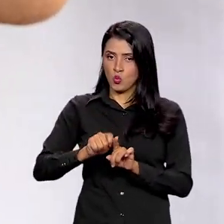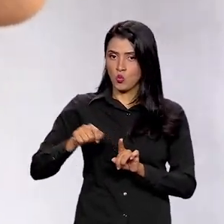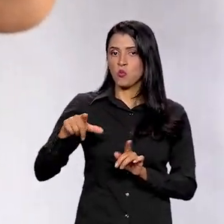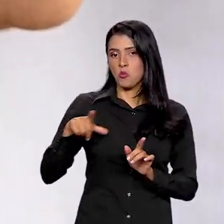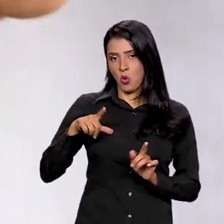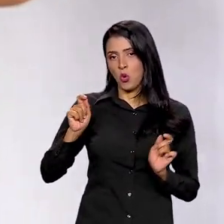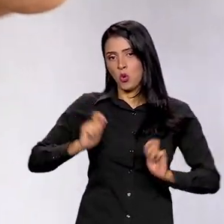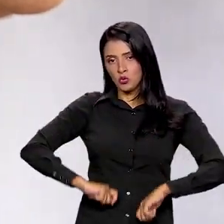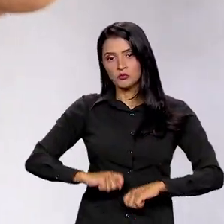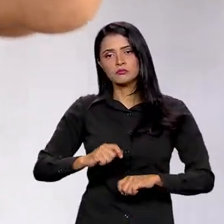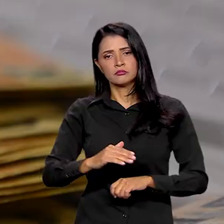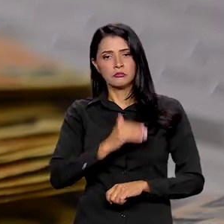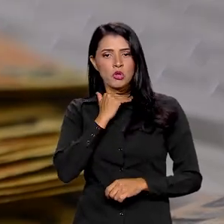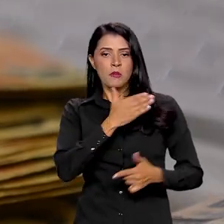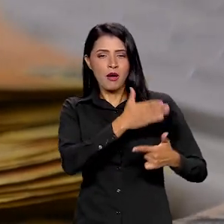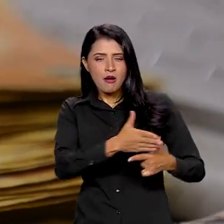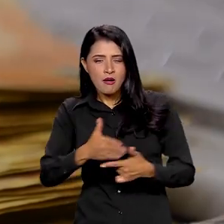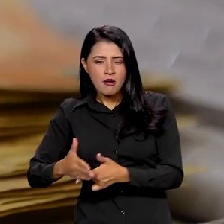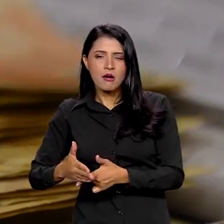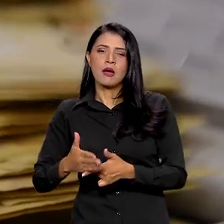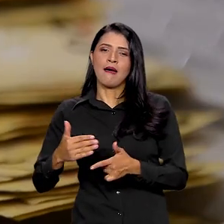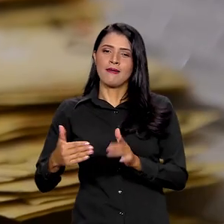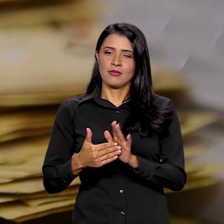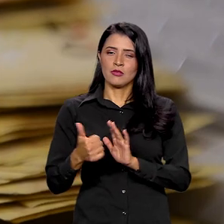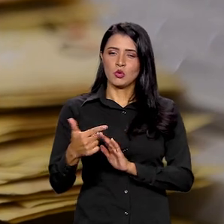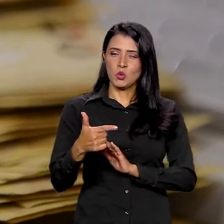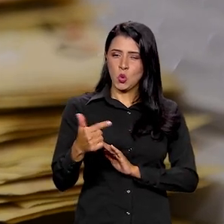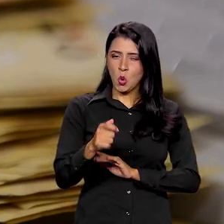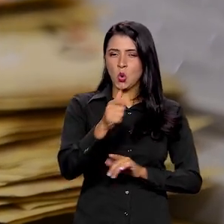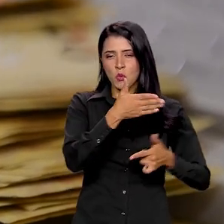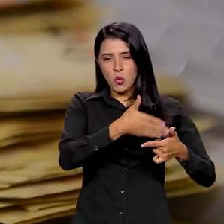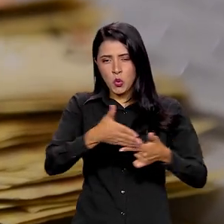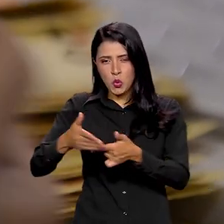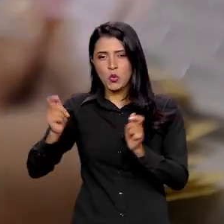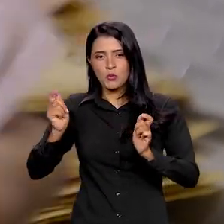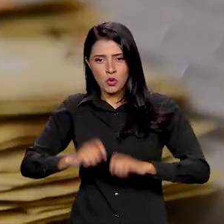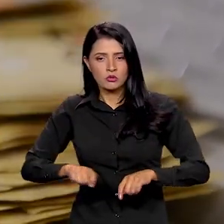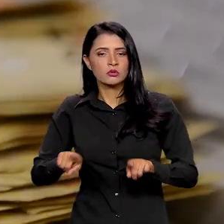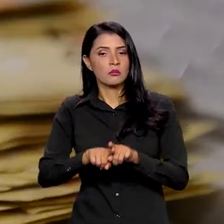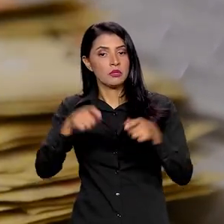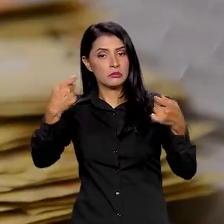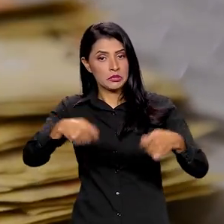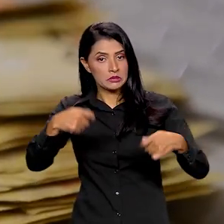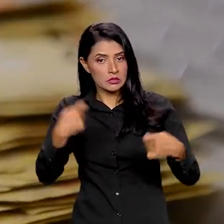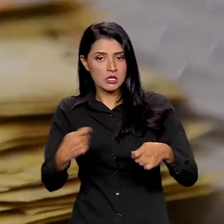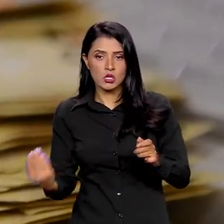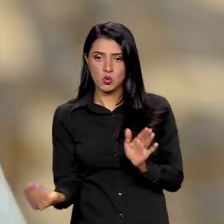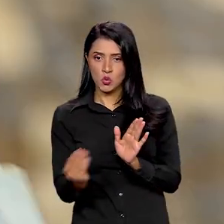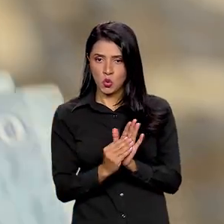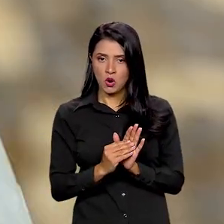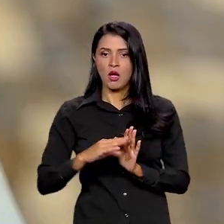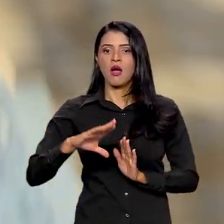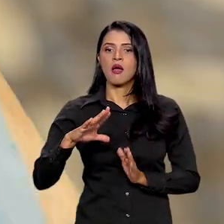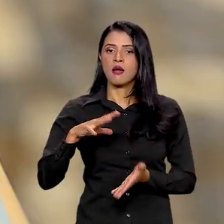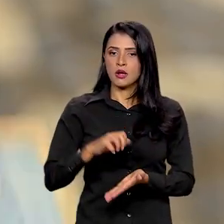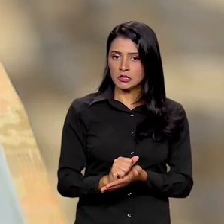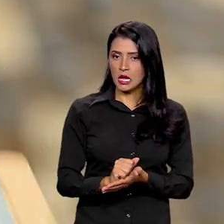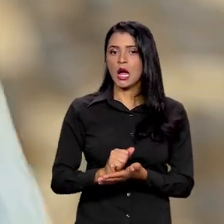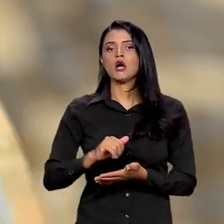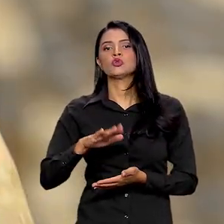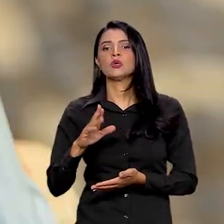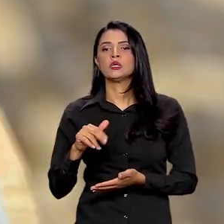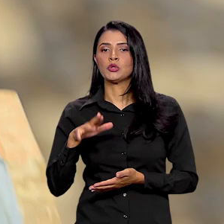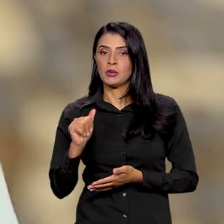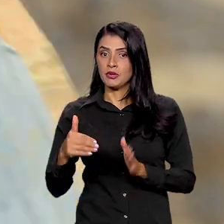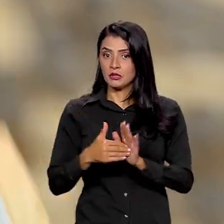por mês. As dívidas poderão ser parceladas em, no mínimo, 12 prestações. Também é necessário ter sido incluído no cadastro